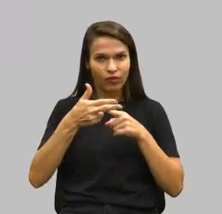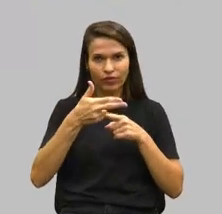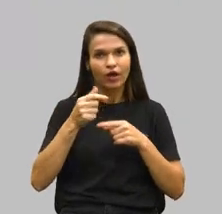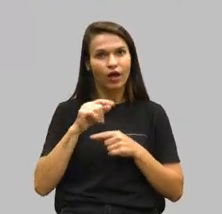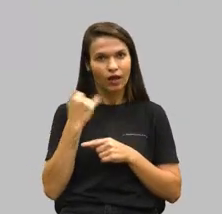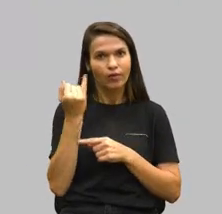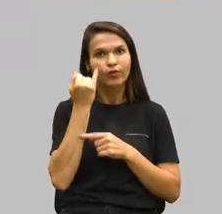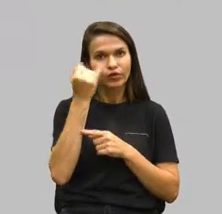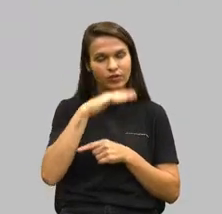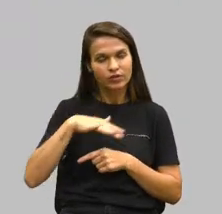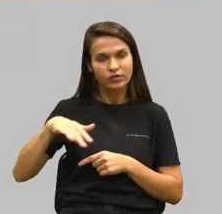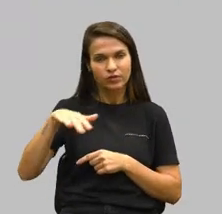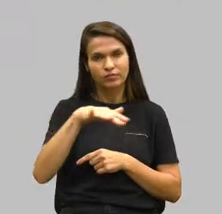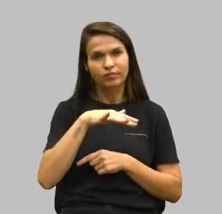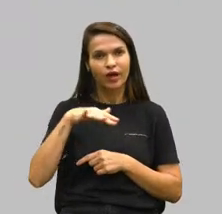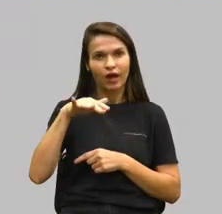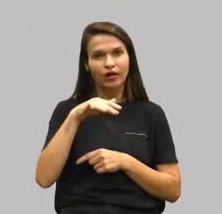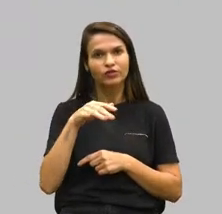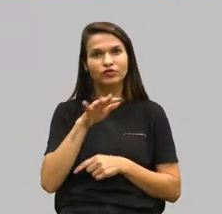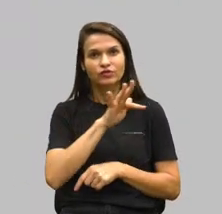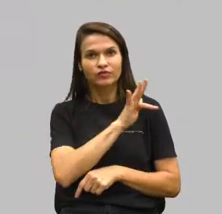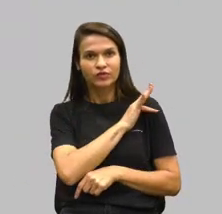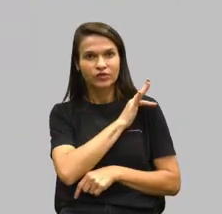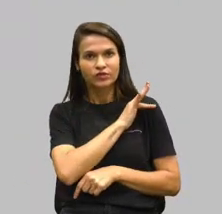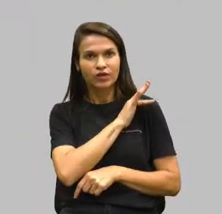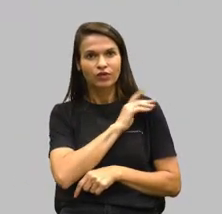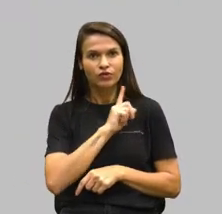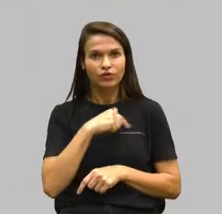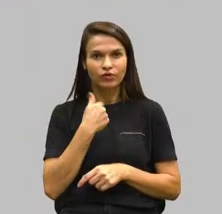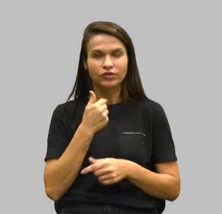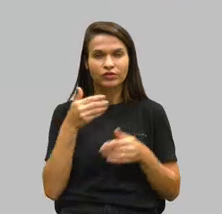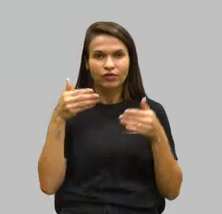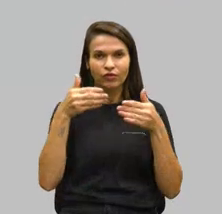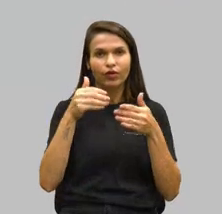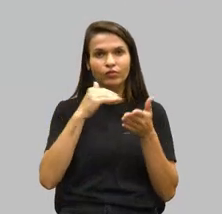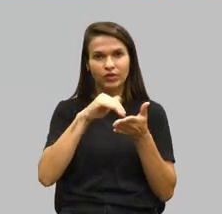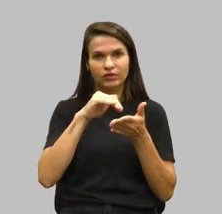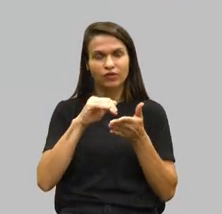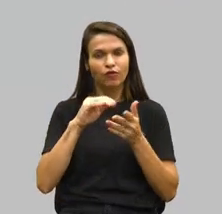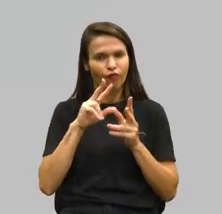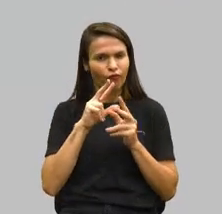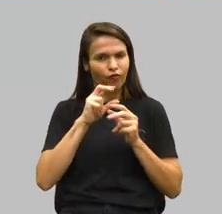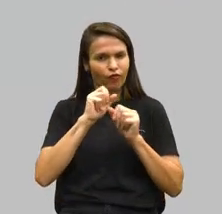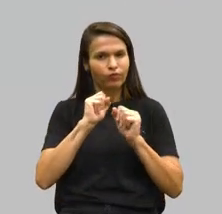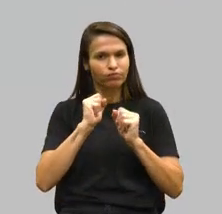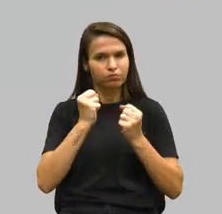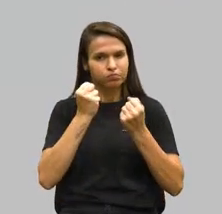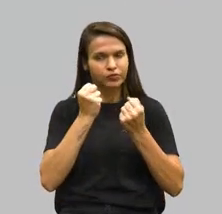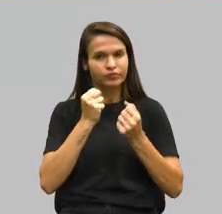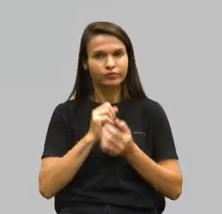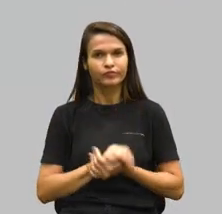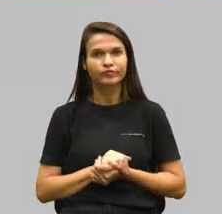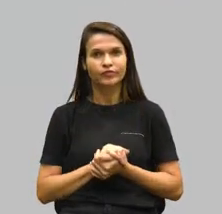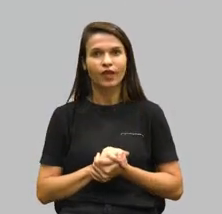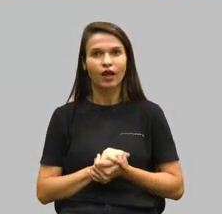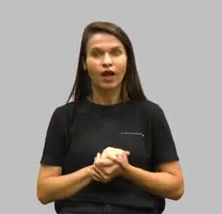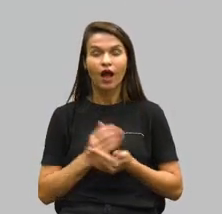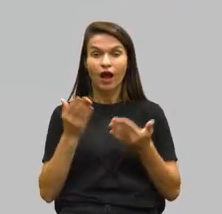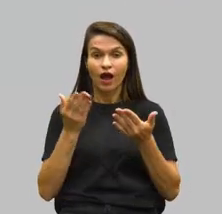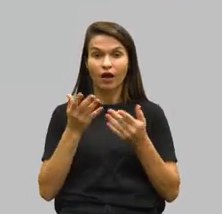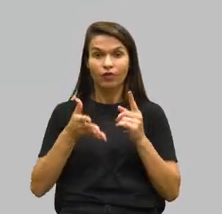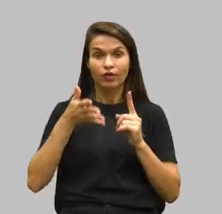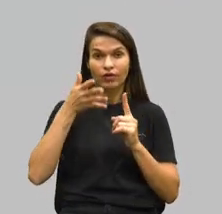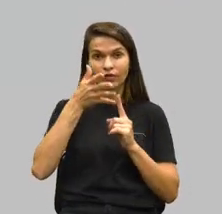importante esse espaço do fiscaliza e nós estamos lidando realmente com uma secretaria muito robusta tá vamos passar agora a palavra para a